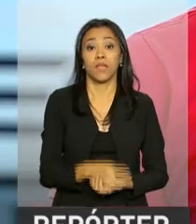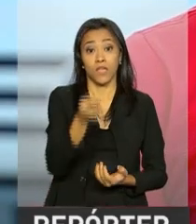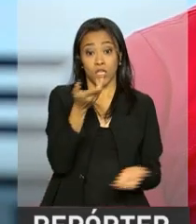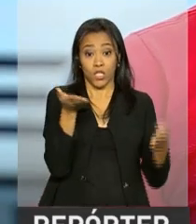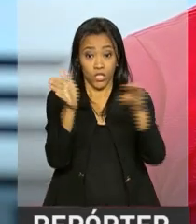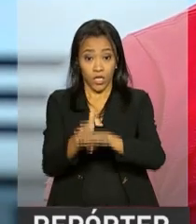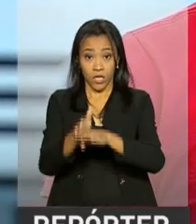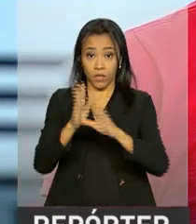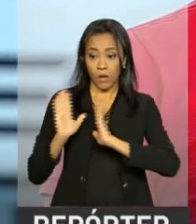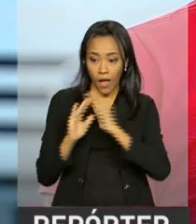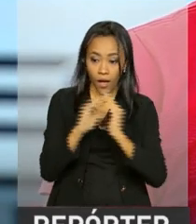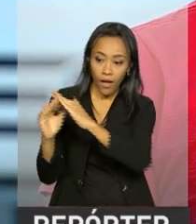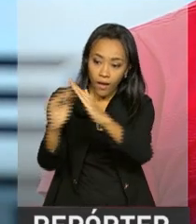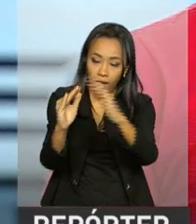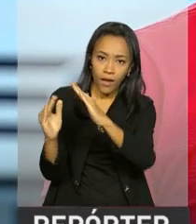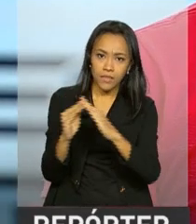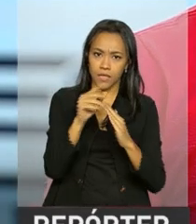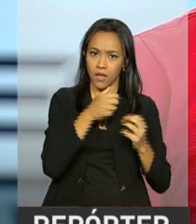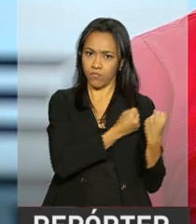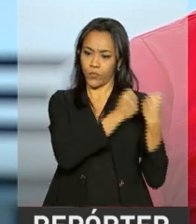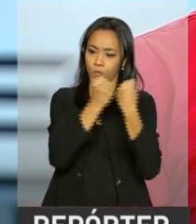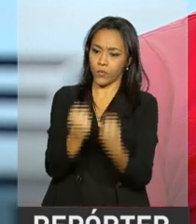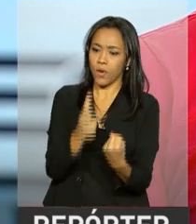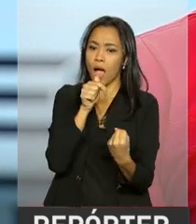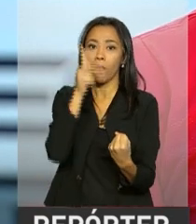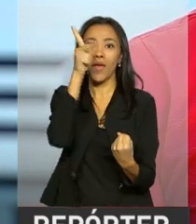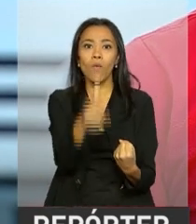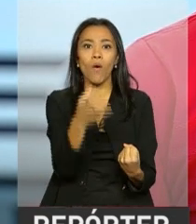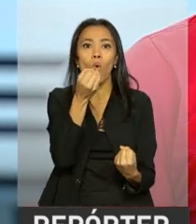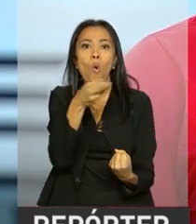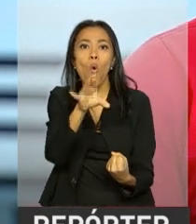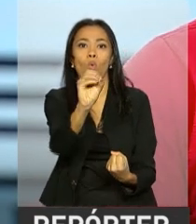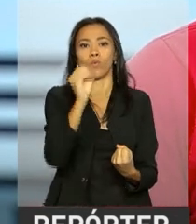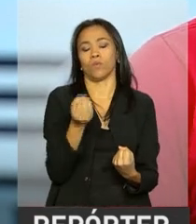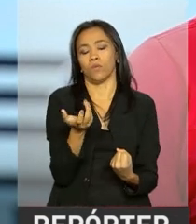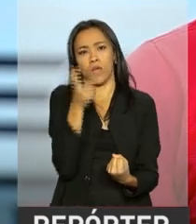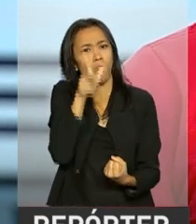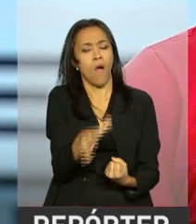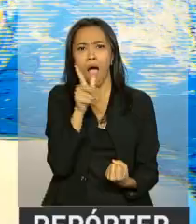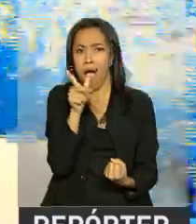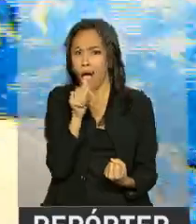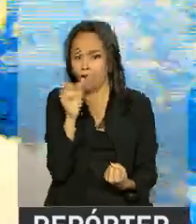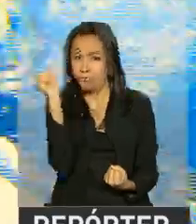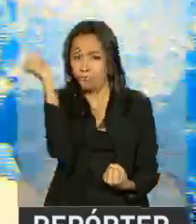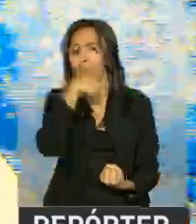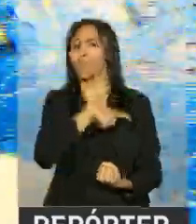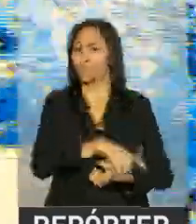casa, na comunidade, com um caminhão d'água é a mesma coisa chegar com ouro hoje em dia, né? Porque a água tá difícil.